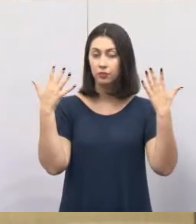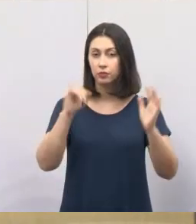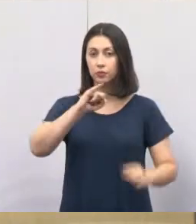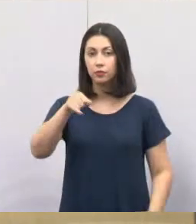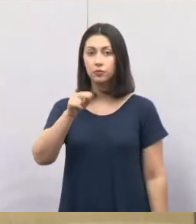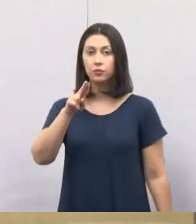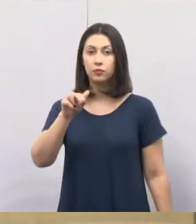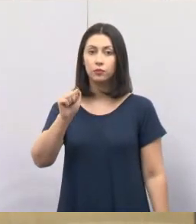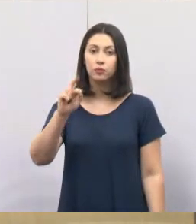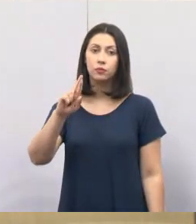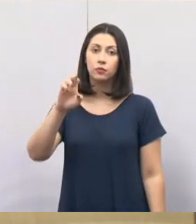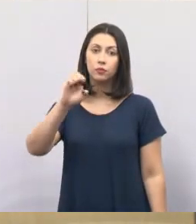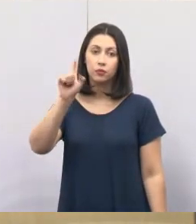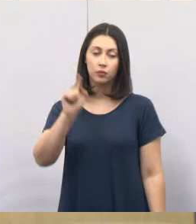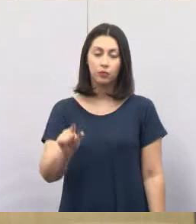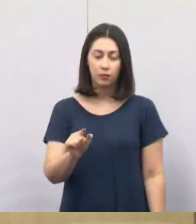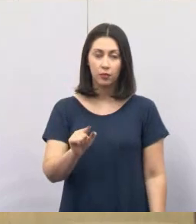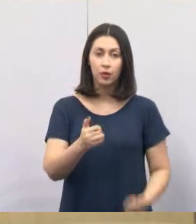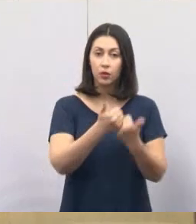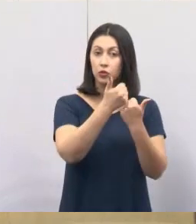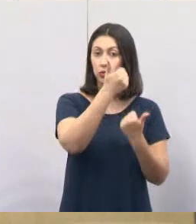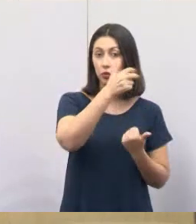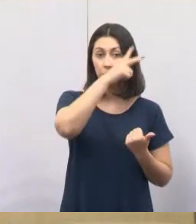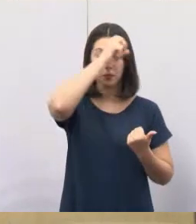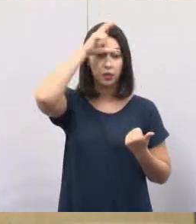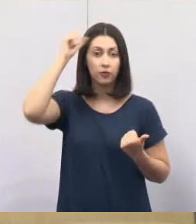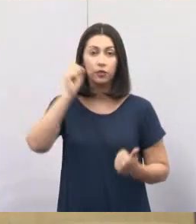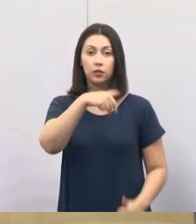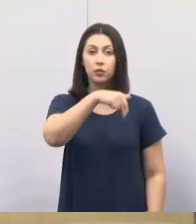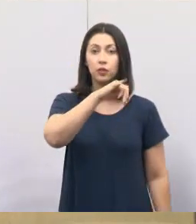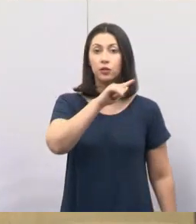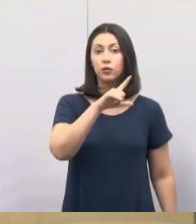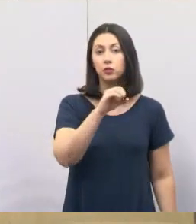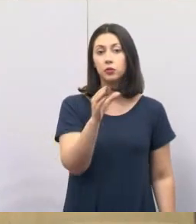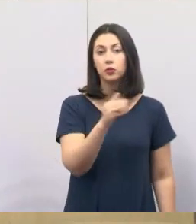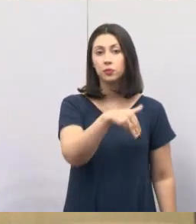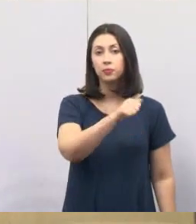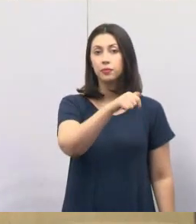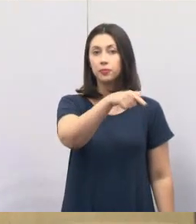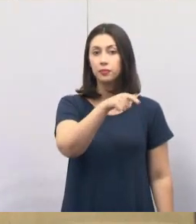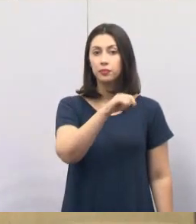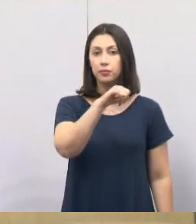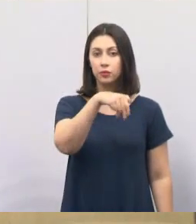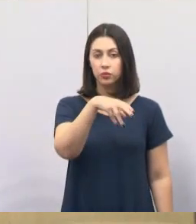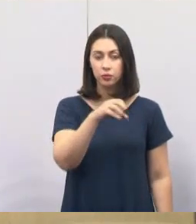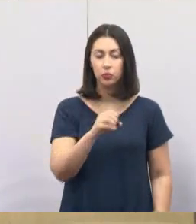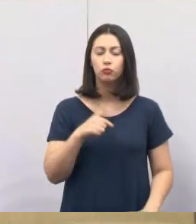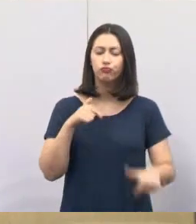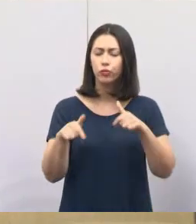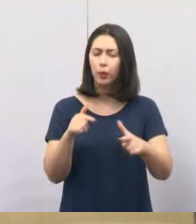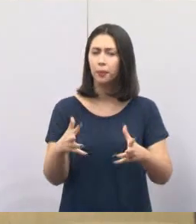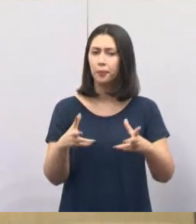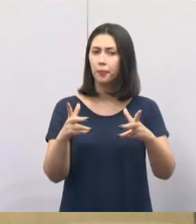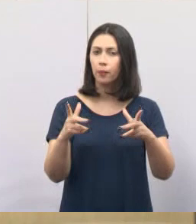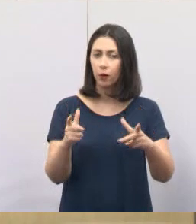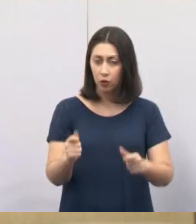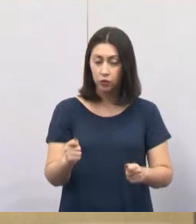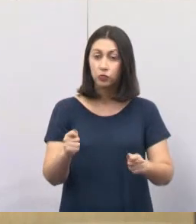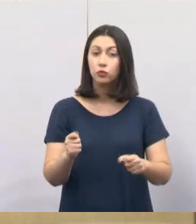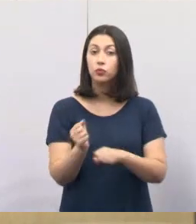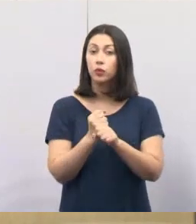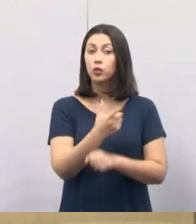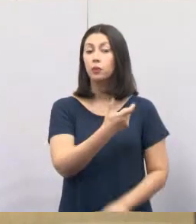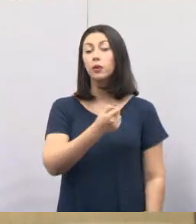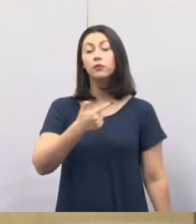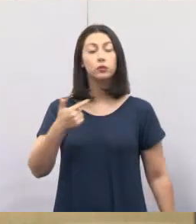Juarez Araújo, subprefeito regional Nilo Máximo, e equipe pelo excelente trabalho prestado no ano de 2022 na região leste. Feito